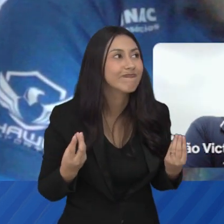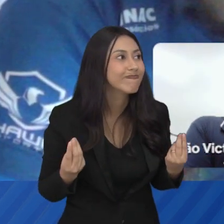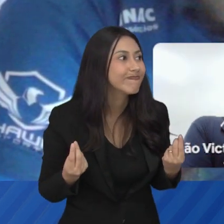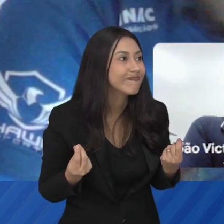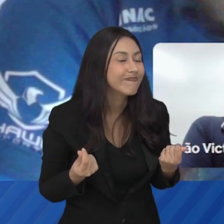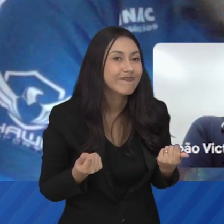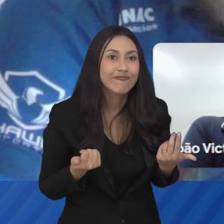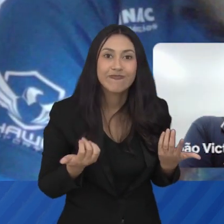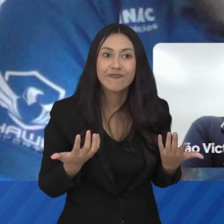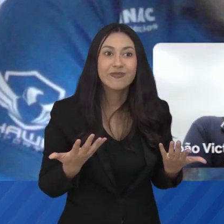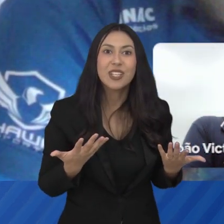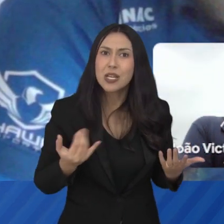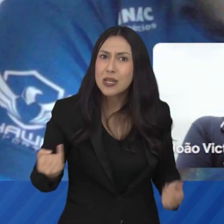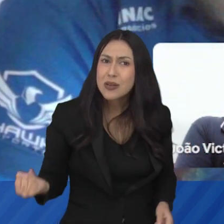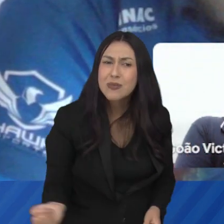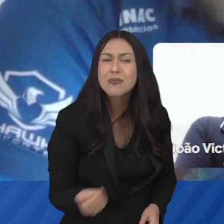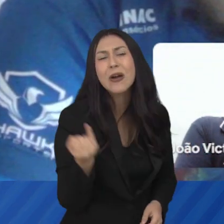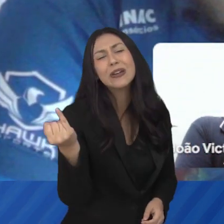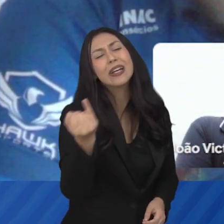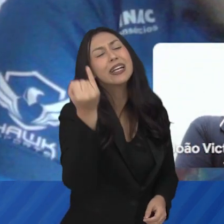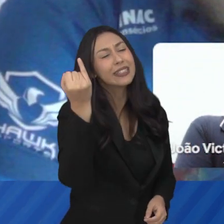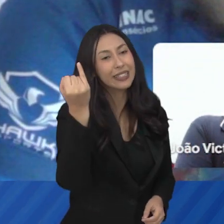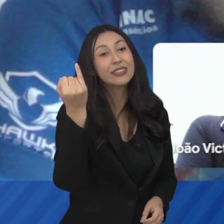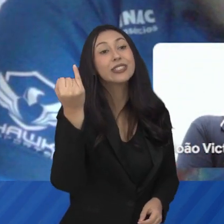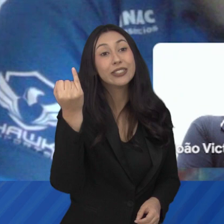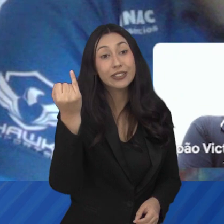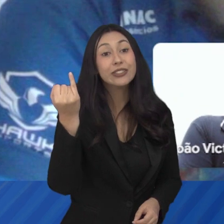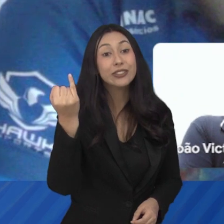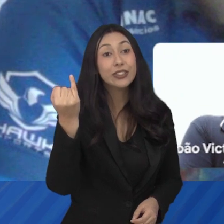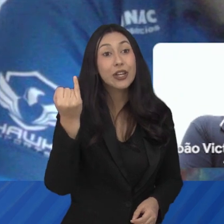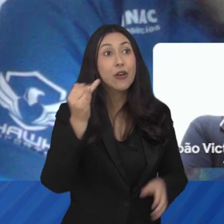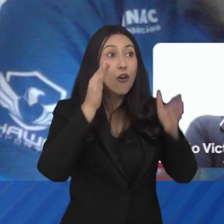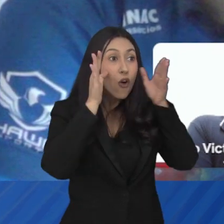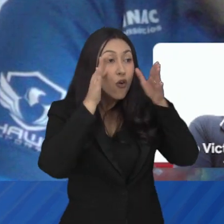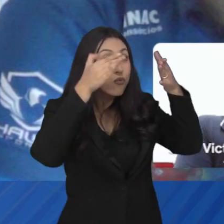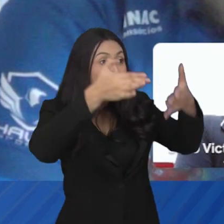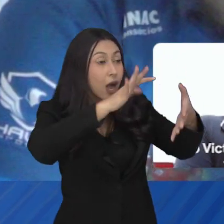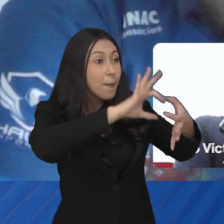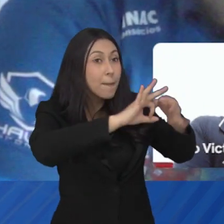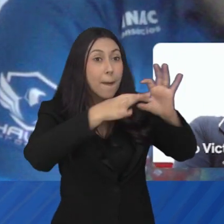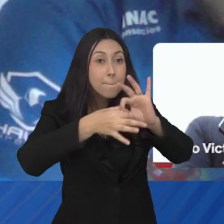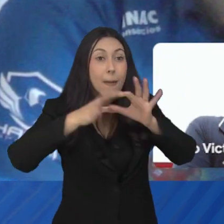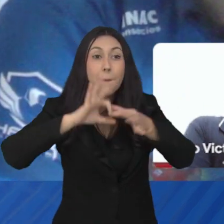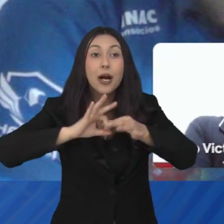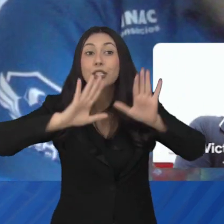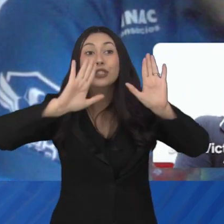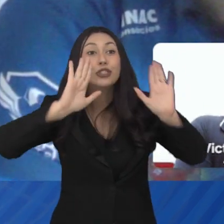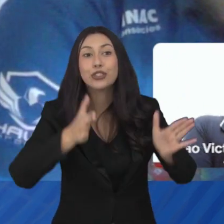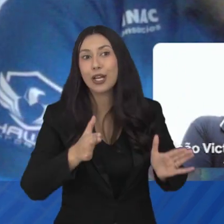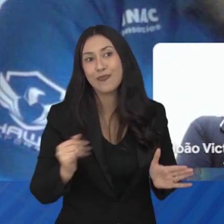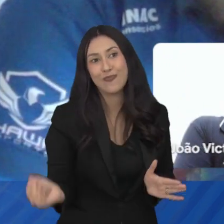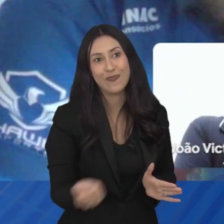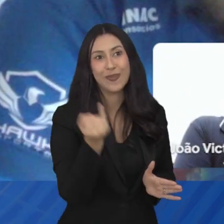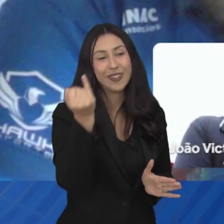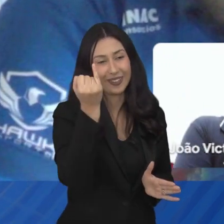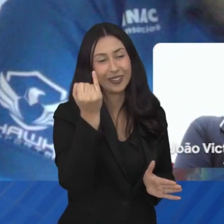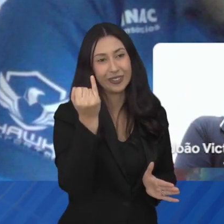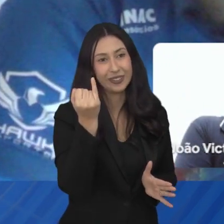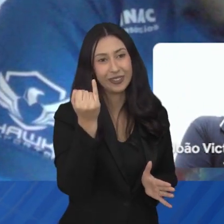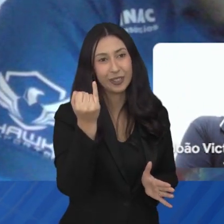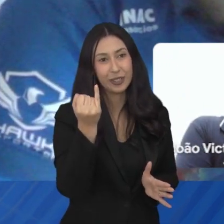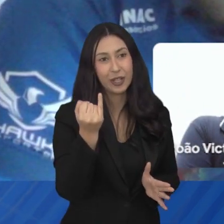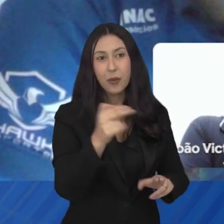digamos que é um grande significado. Digamos que estar nas Olimpíadas já é um grande